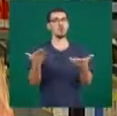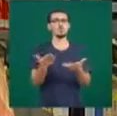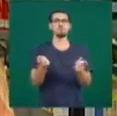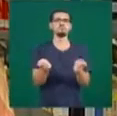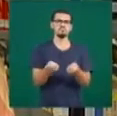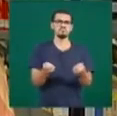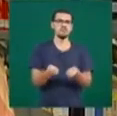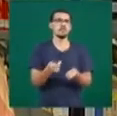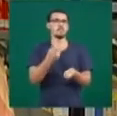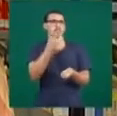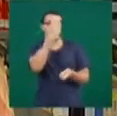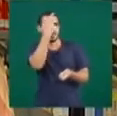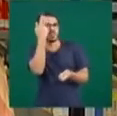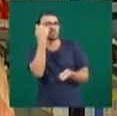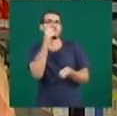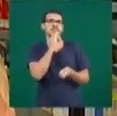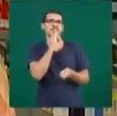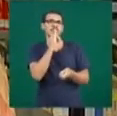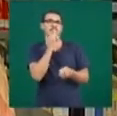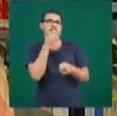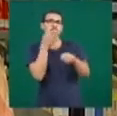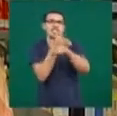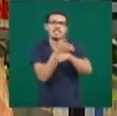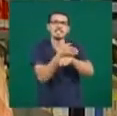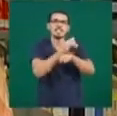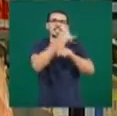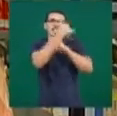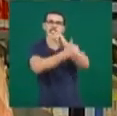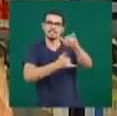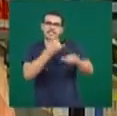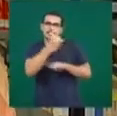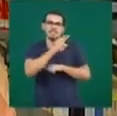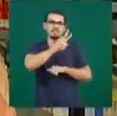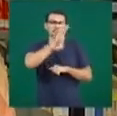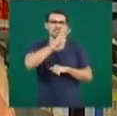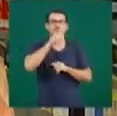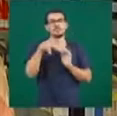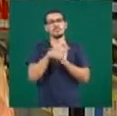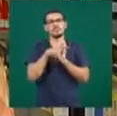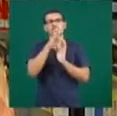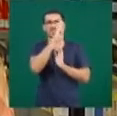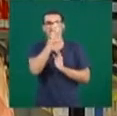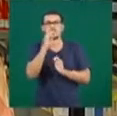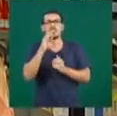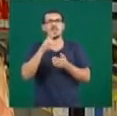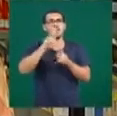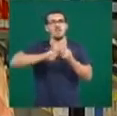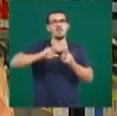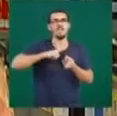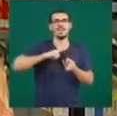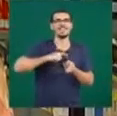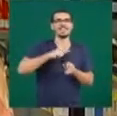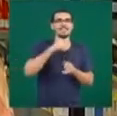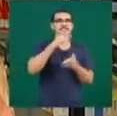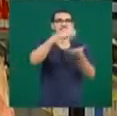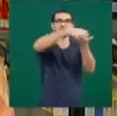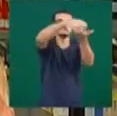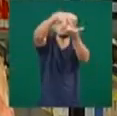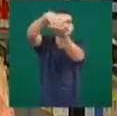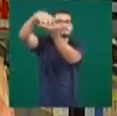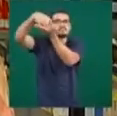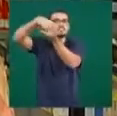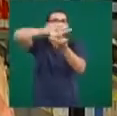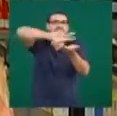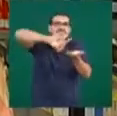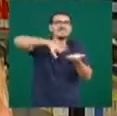a solicitação de livros, né, de outras bibliotecas que tenham as bibliotecas fora de sede